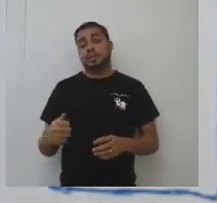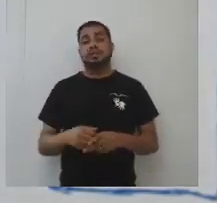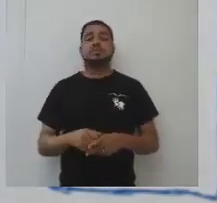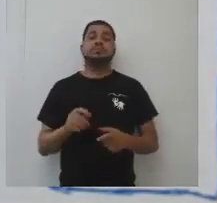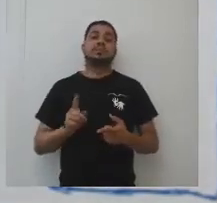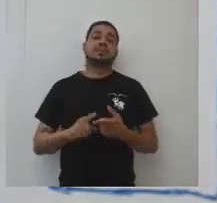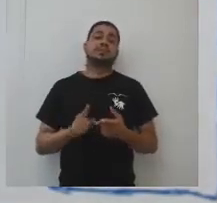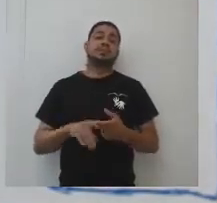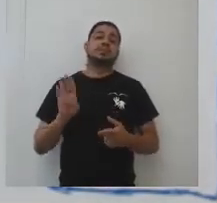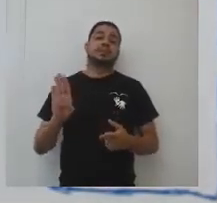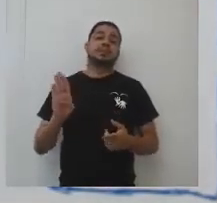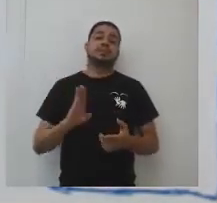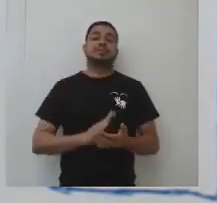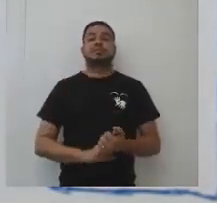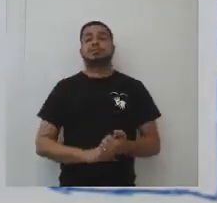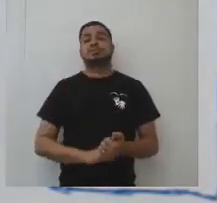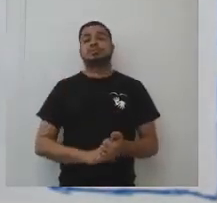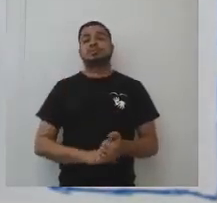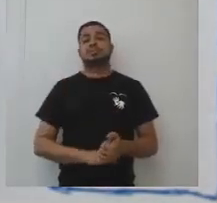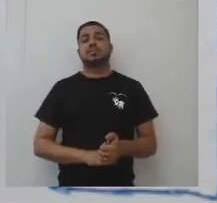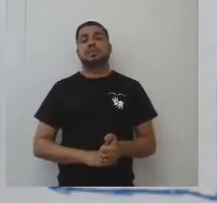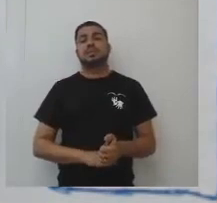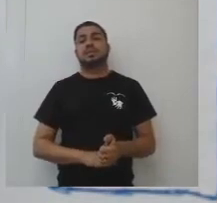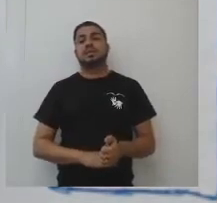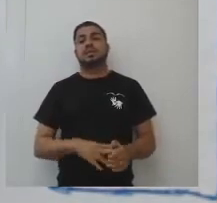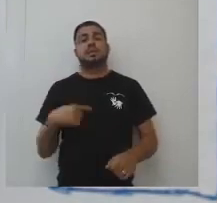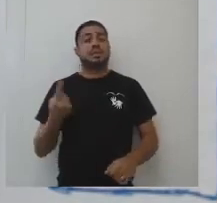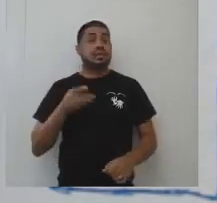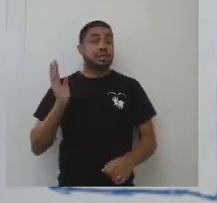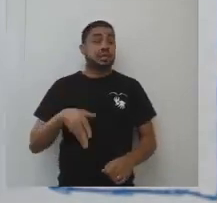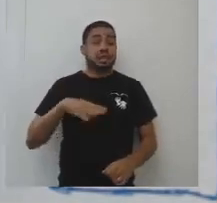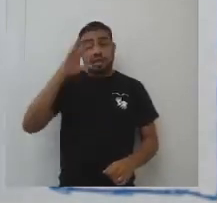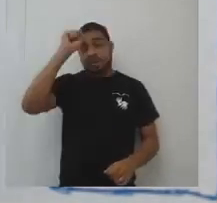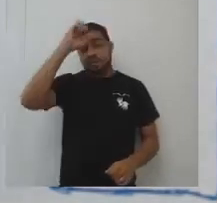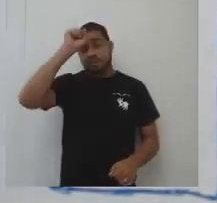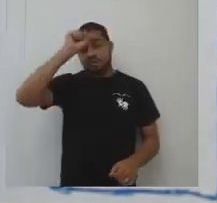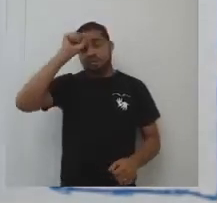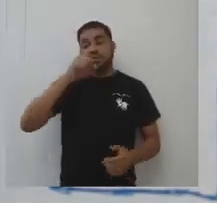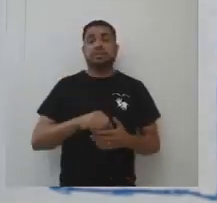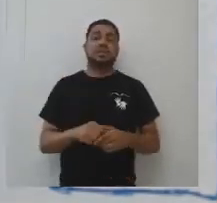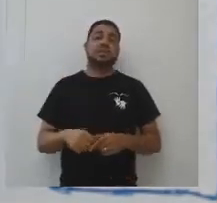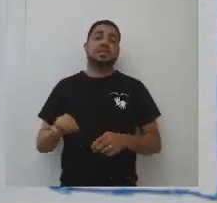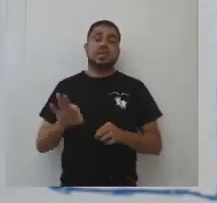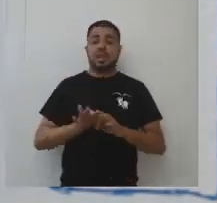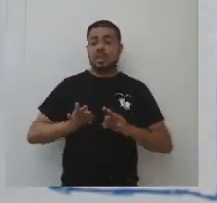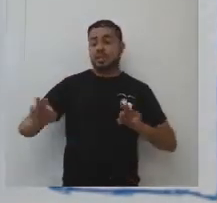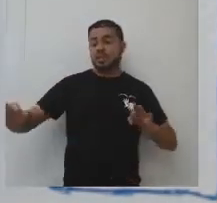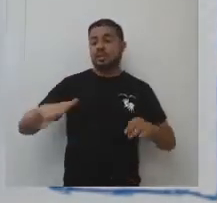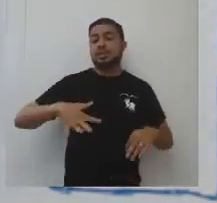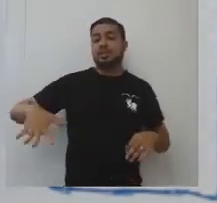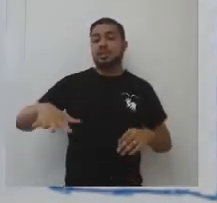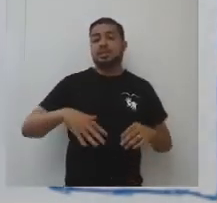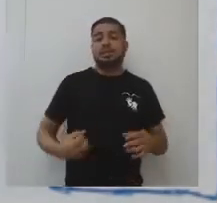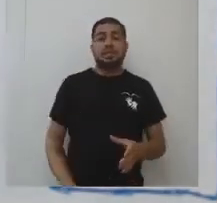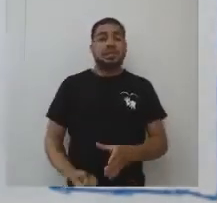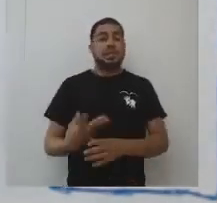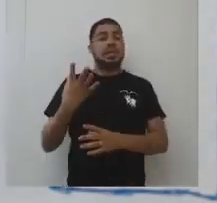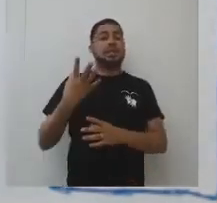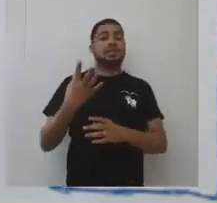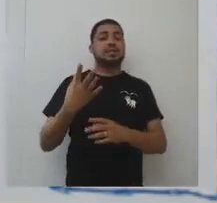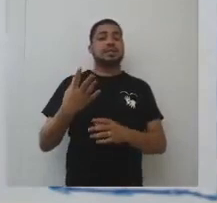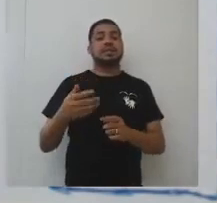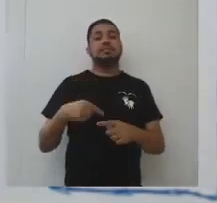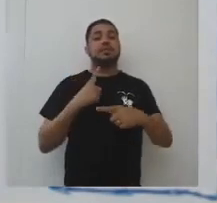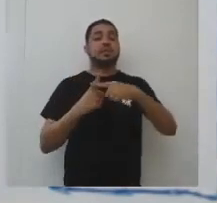de placa B. A gente já aprendeu que as linhas de campo nascem na positiva e morrem